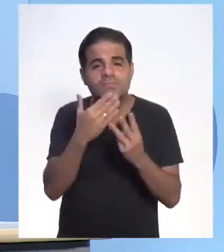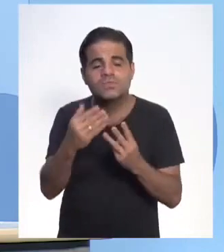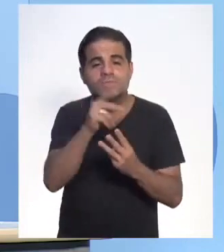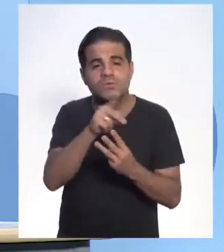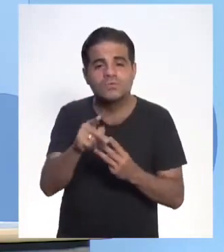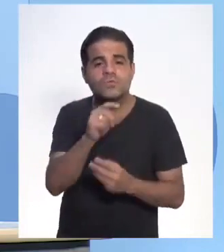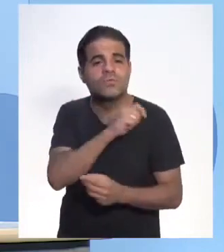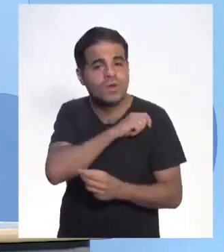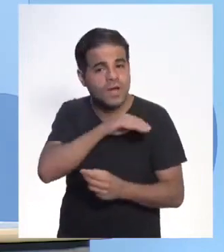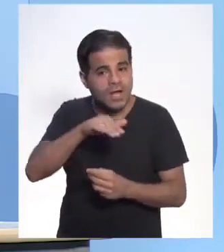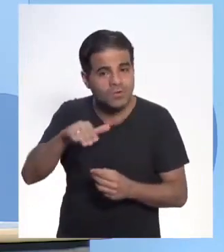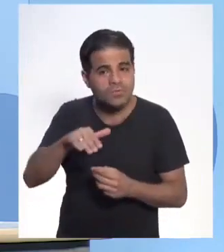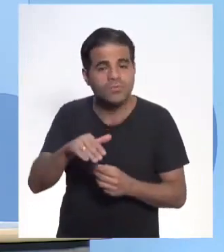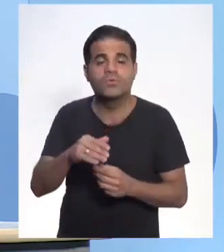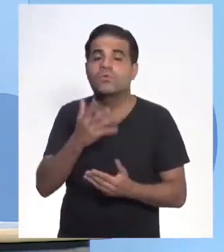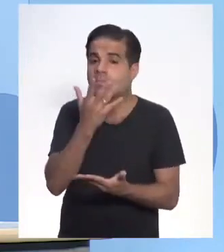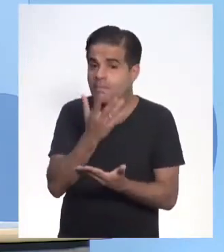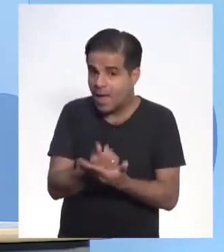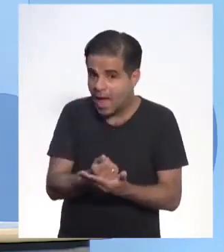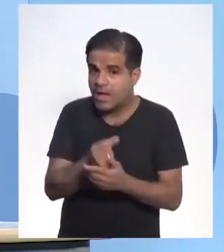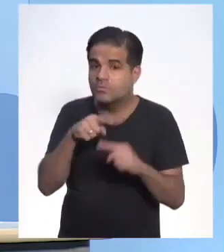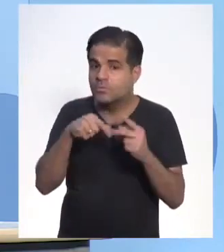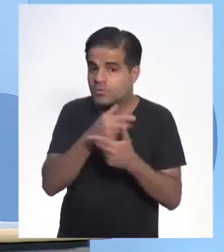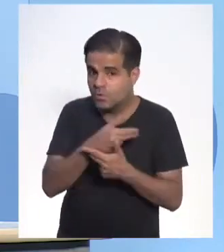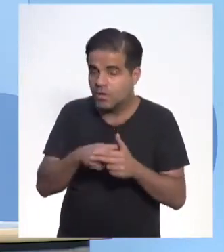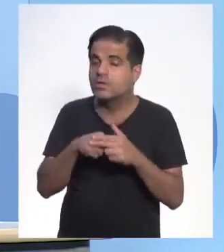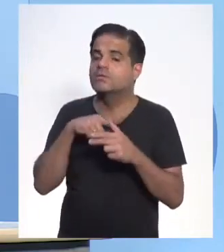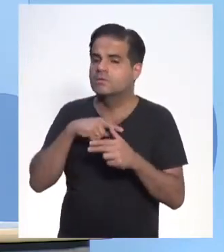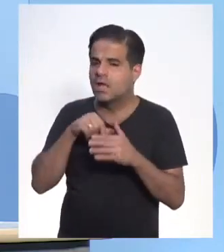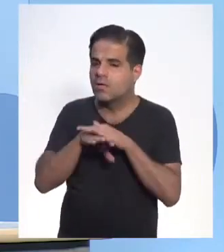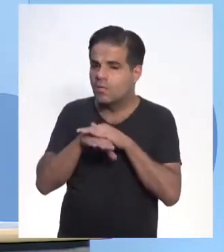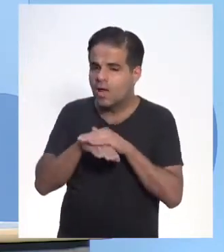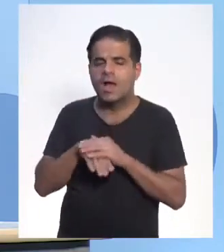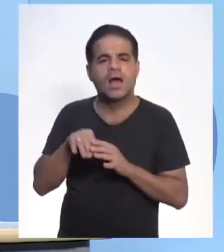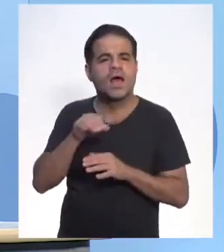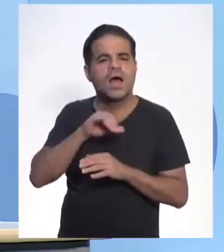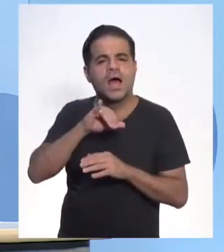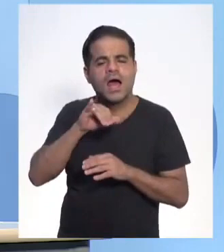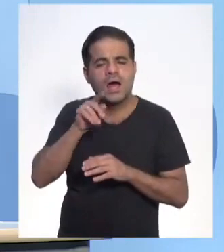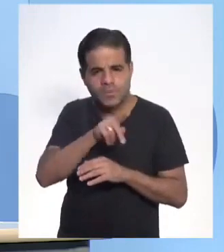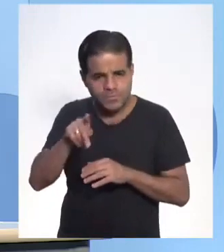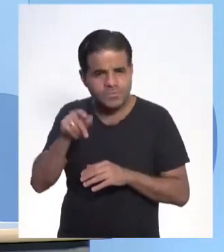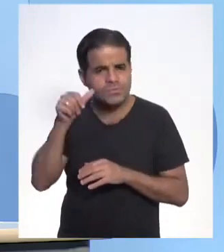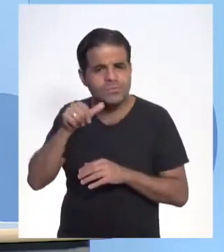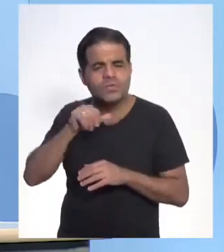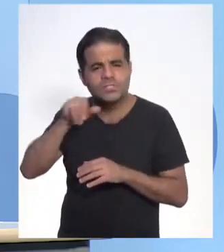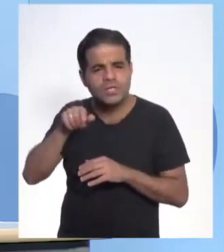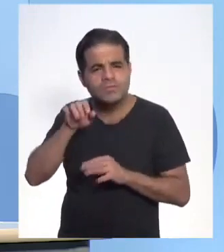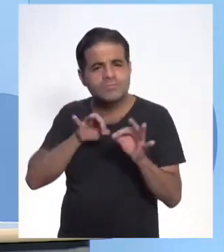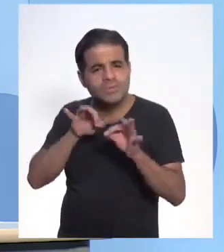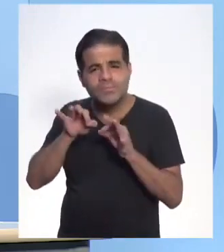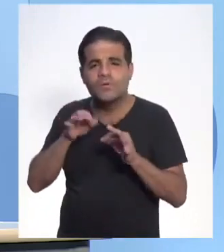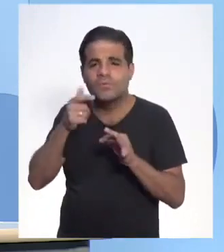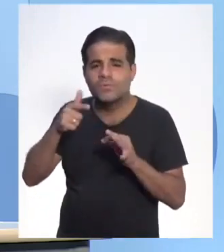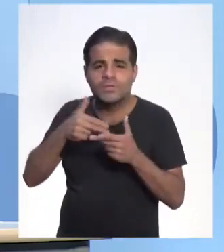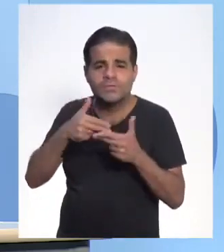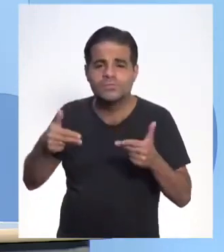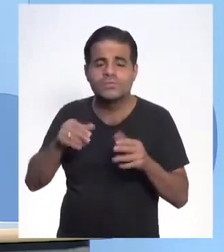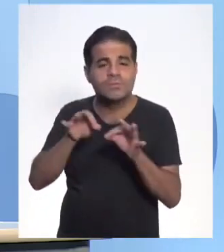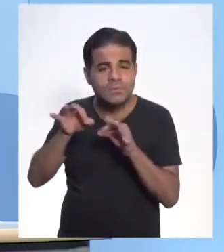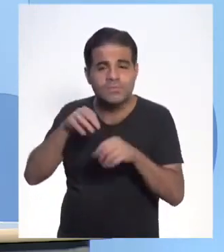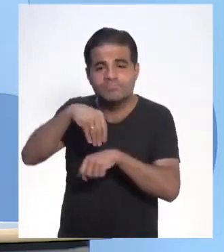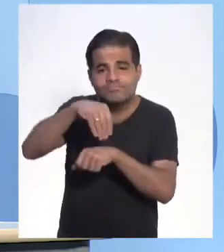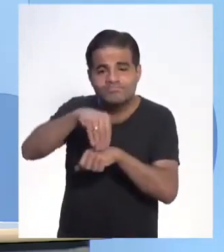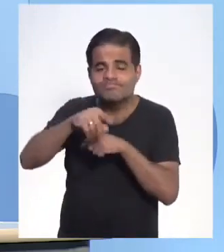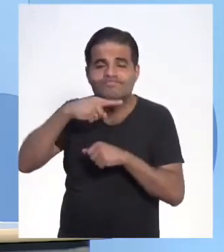professores e alunos. Primeiro, baixem o nosso material lá no repositório. A Jennifer preparou muitos outros conteúdos que a gente não teve condições de